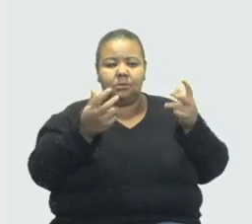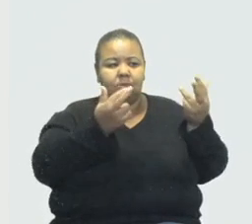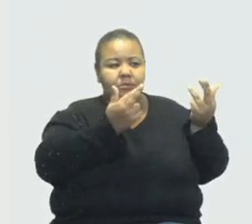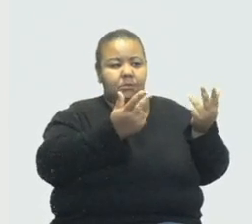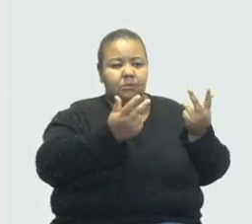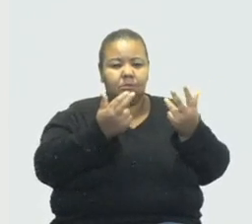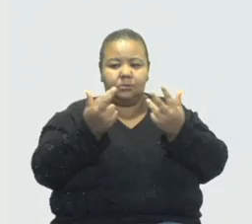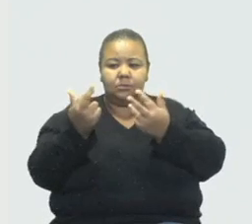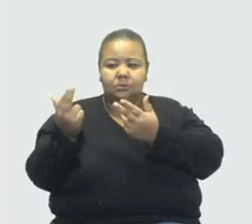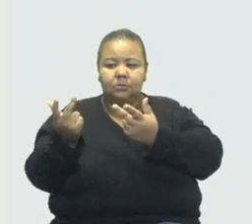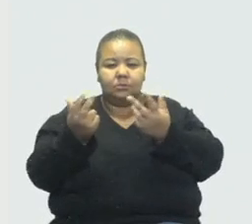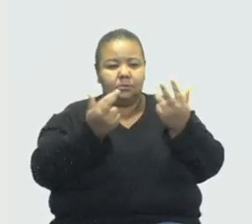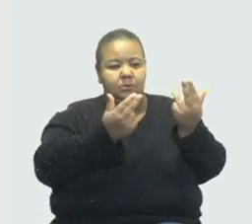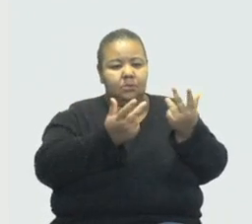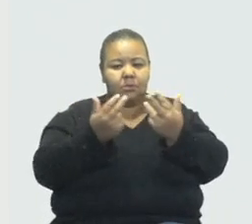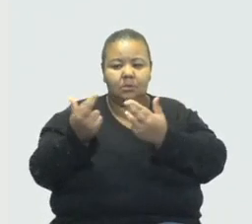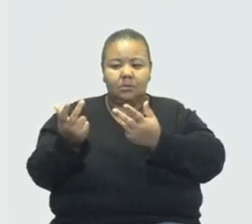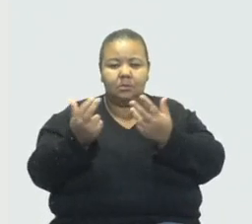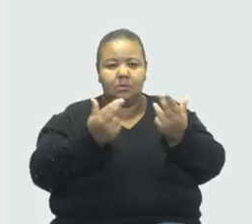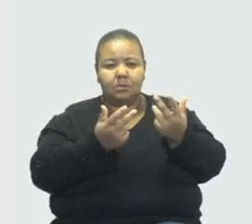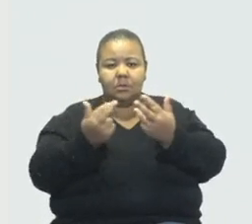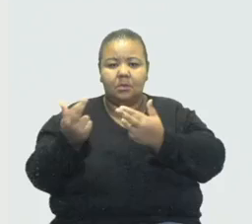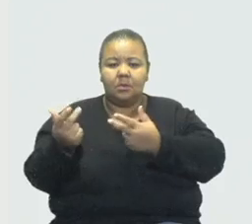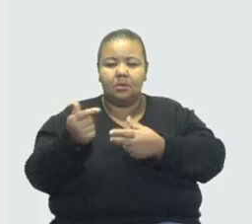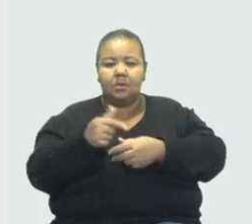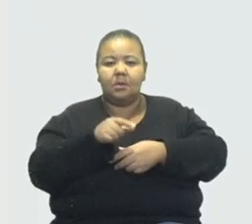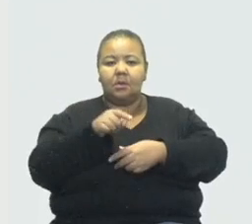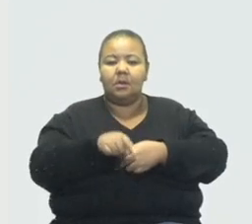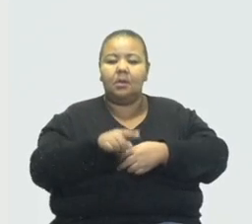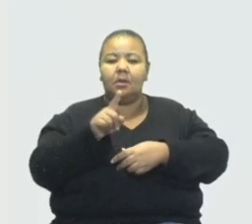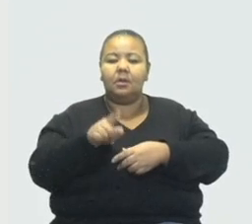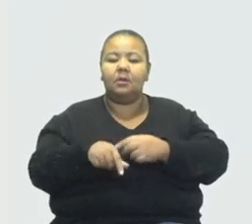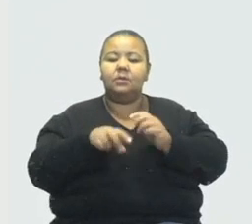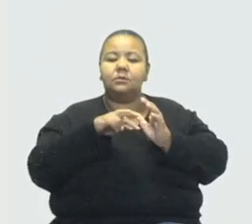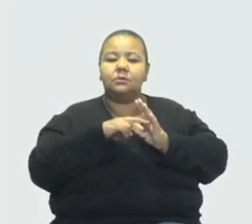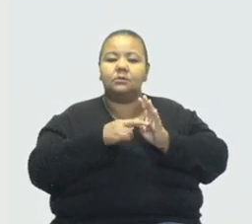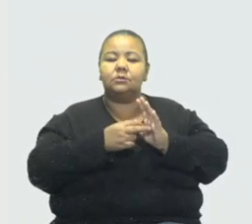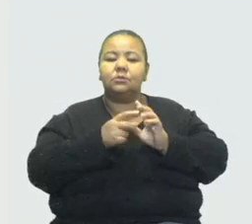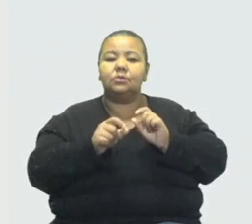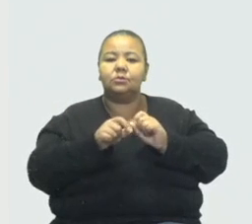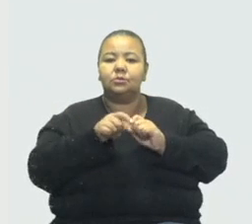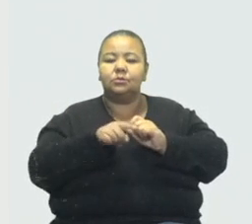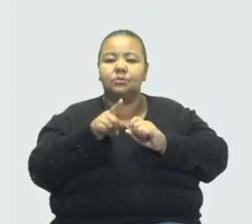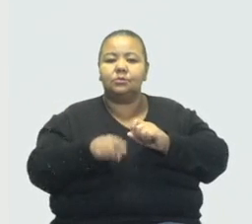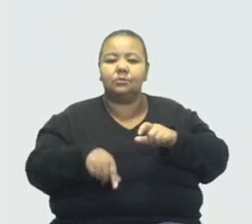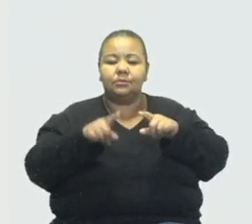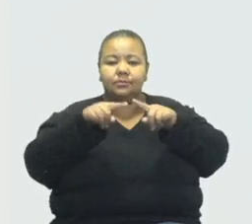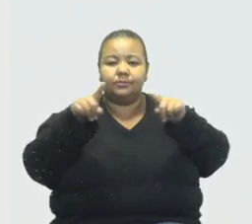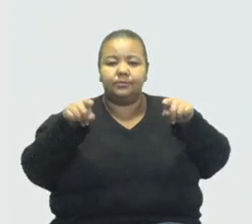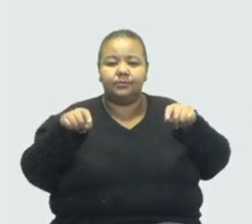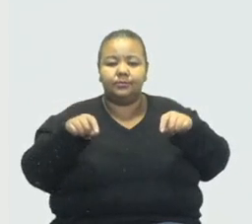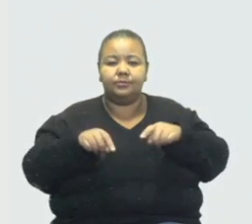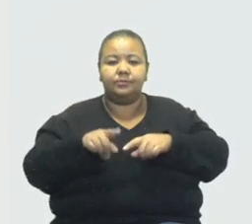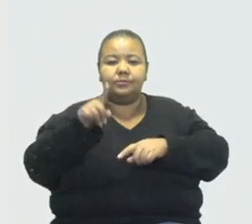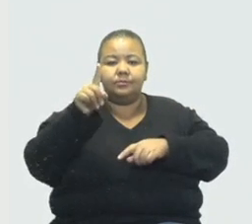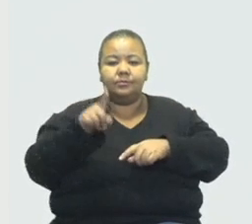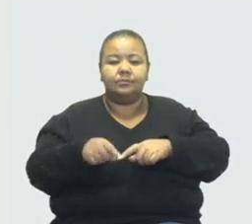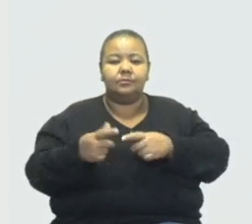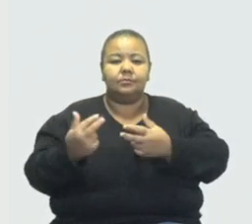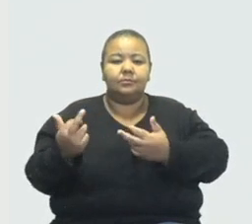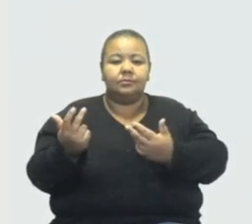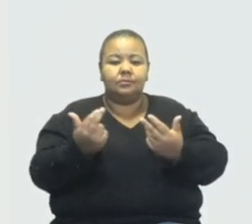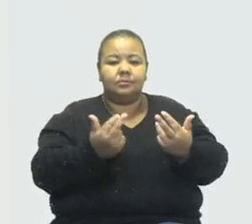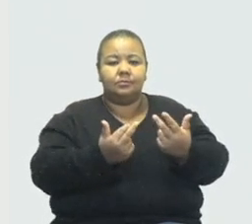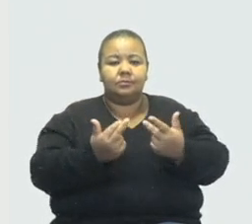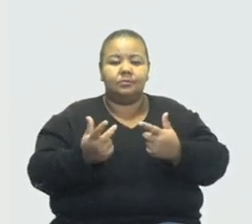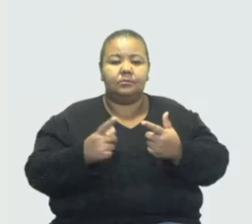são iguais. Com isso, nós podemos afirmar que essas matrizes são iguais. Nós